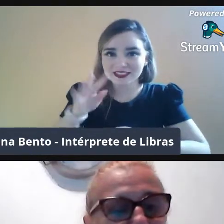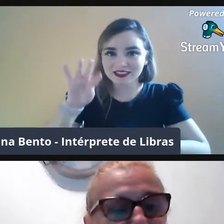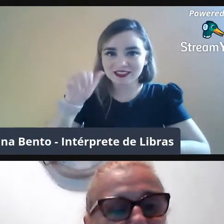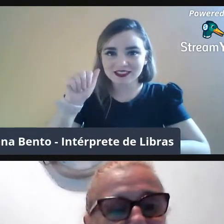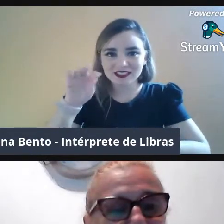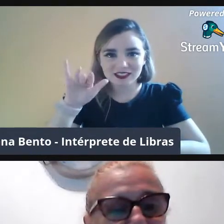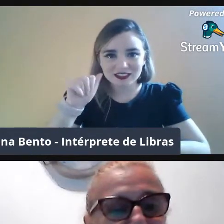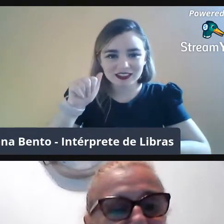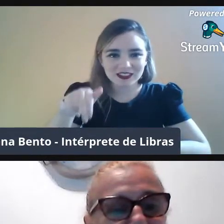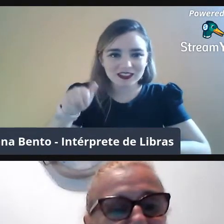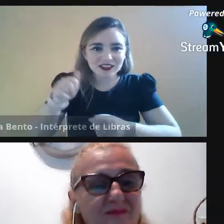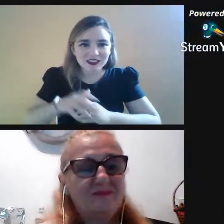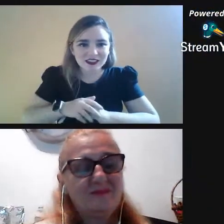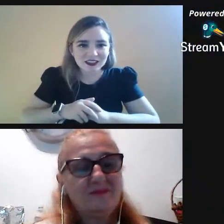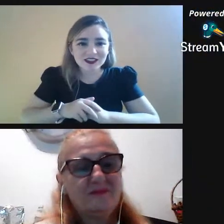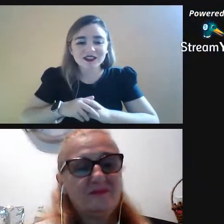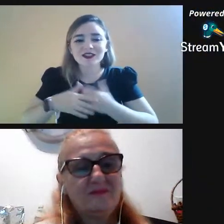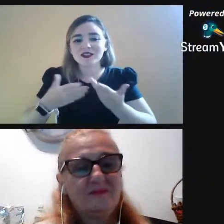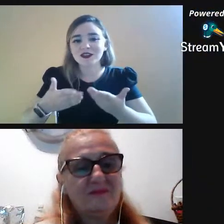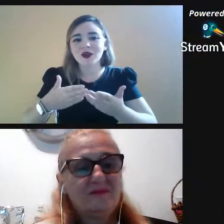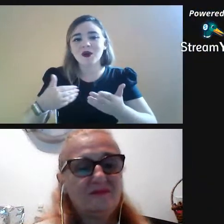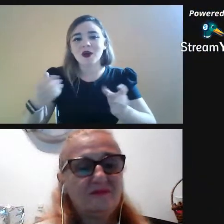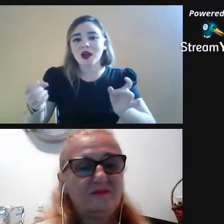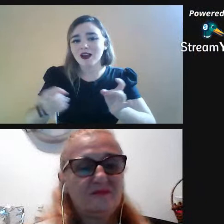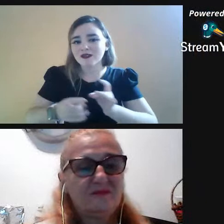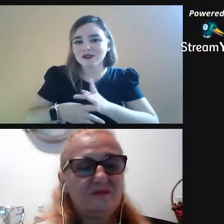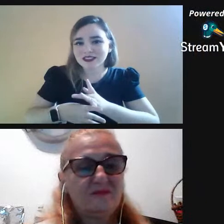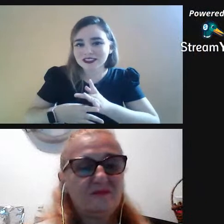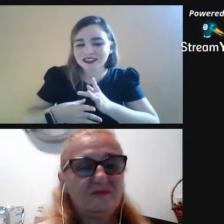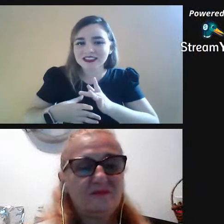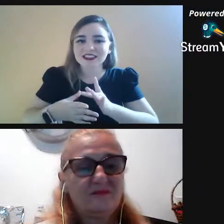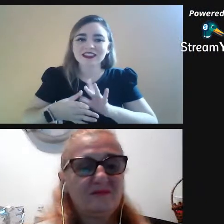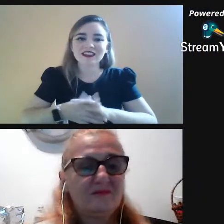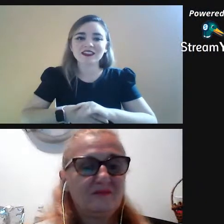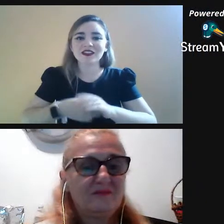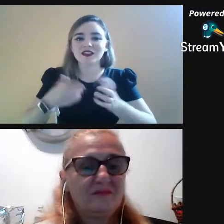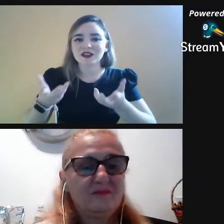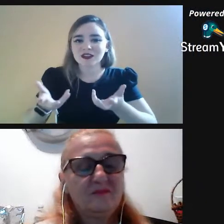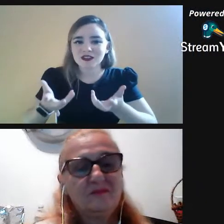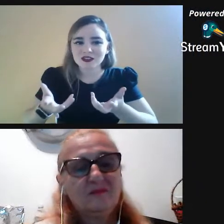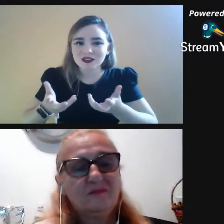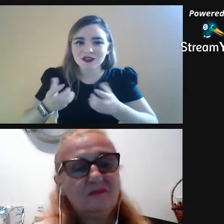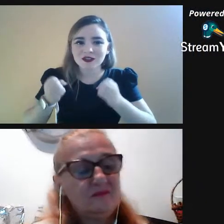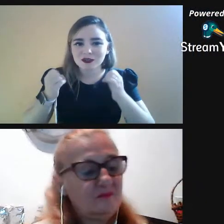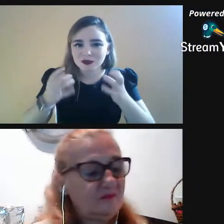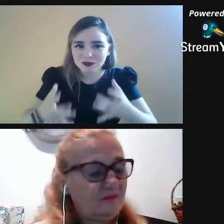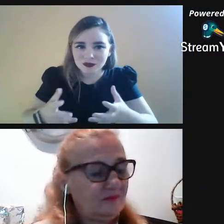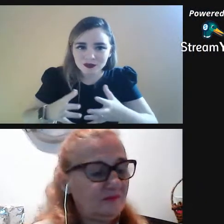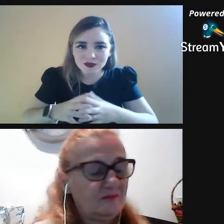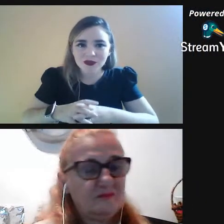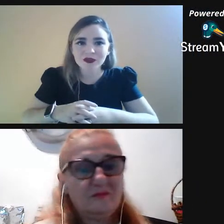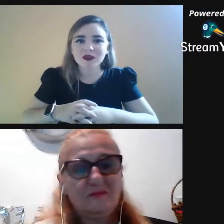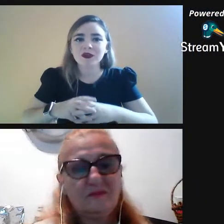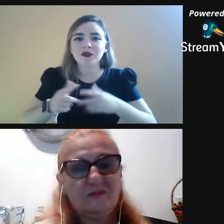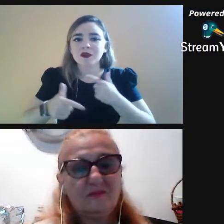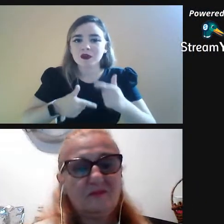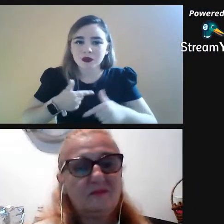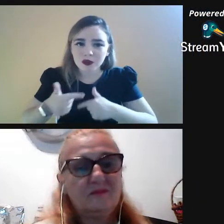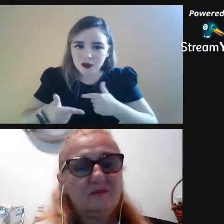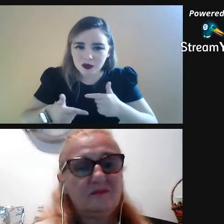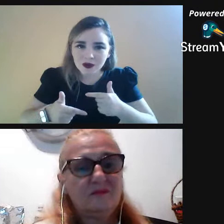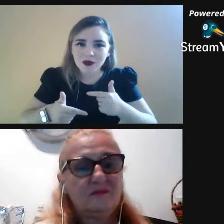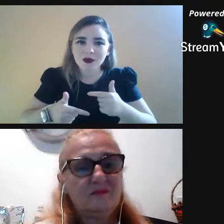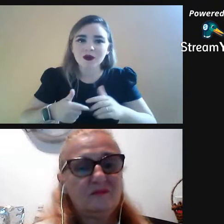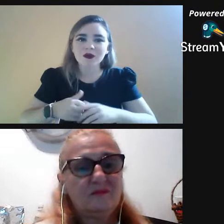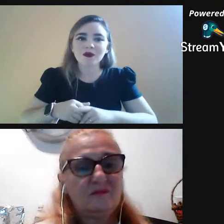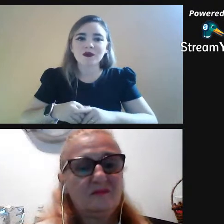Então, assim, só para encerrar, eu queria mostrar algumas imagens do trabalho do Kraus, para que eu comecei a falar,